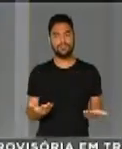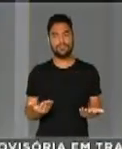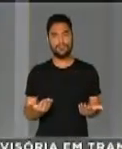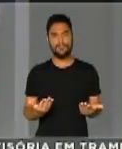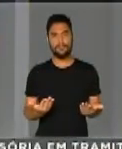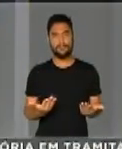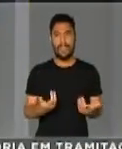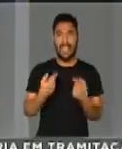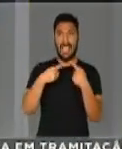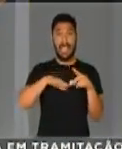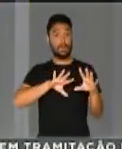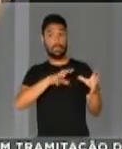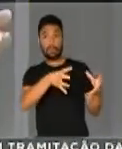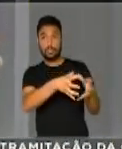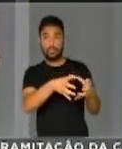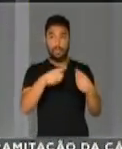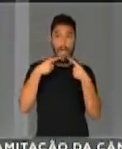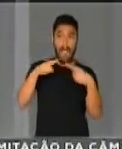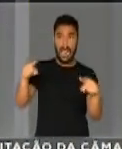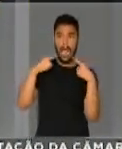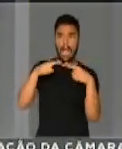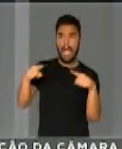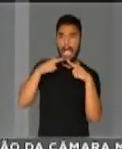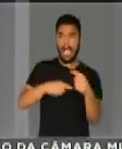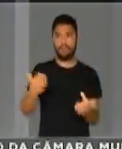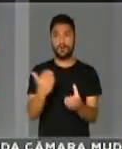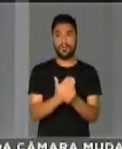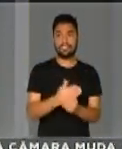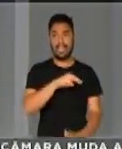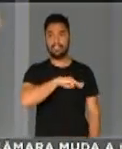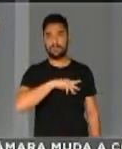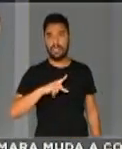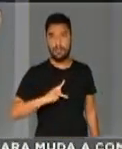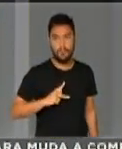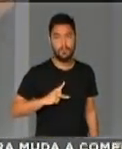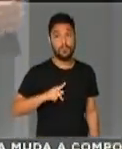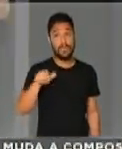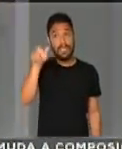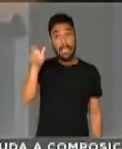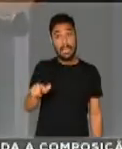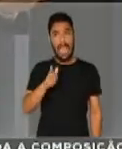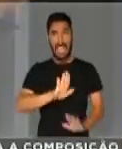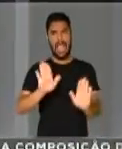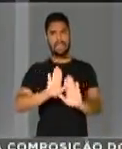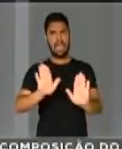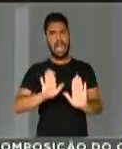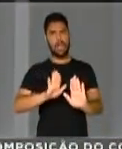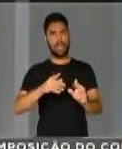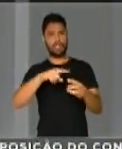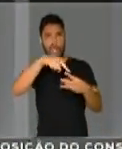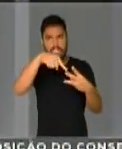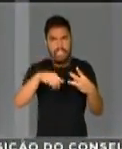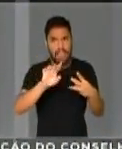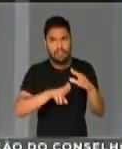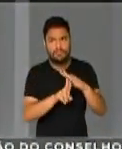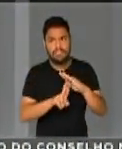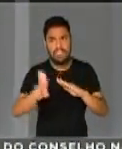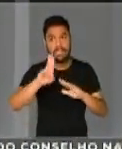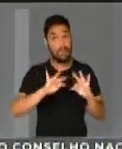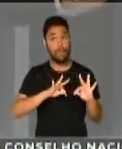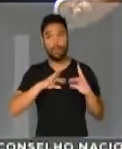uma chiadeira, como houve entrada na Procuradoria-Geral da República, o que, que ele faz? Não, essa medida é para